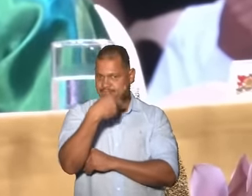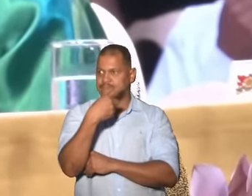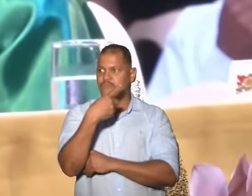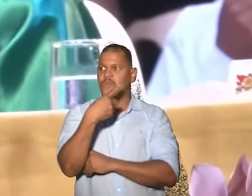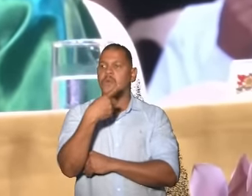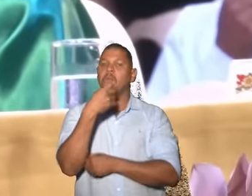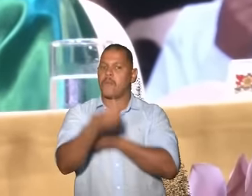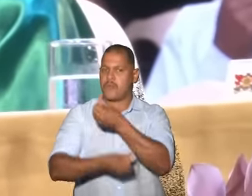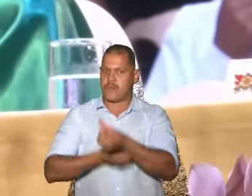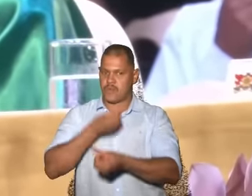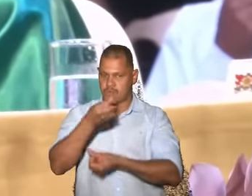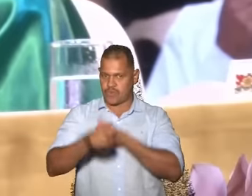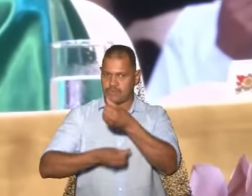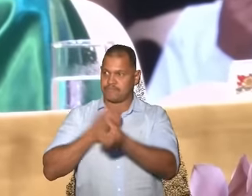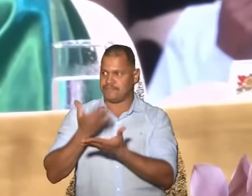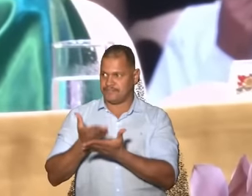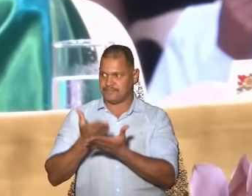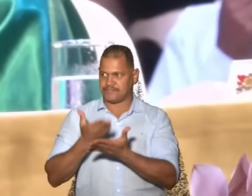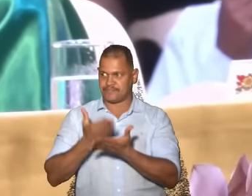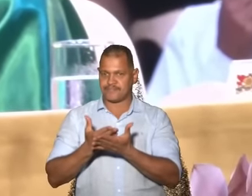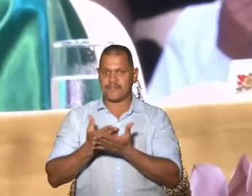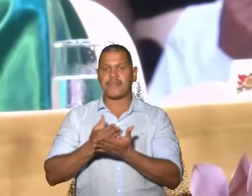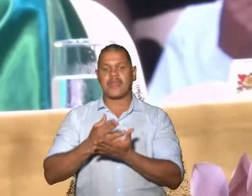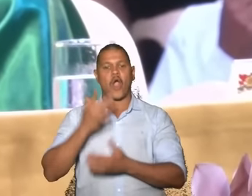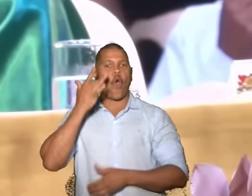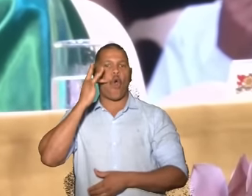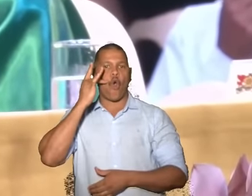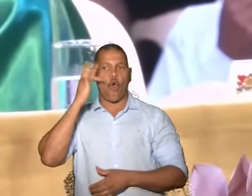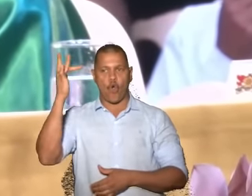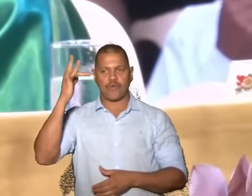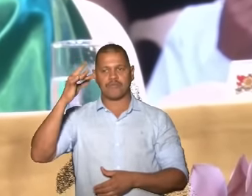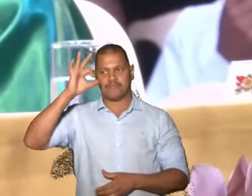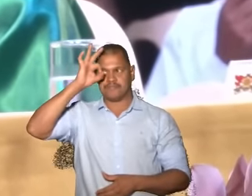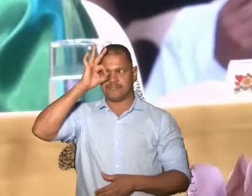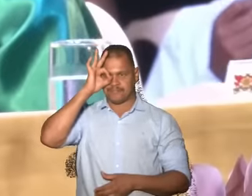serão honrados com a medalha de ouro Presidente Bernardes.